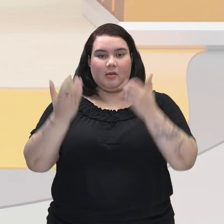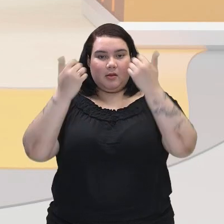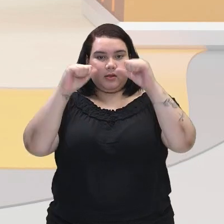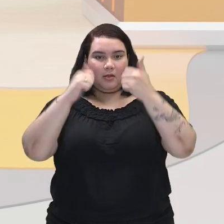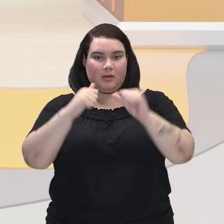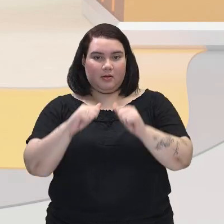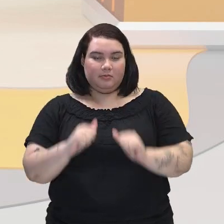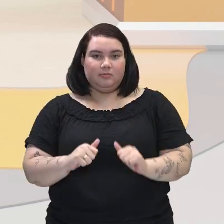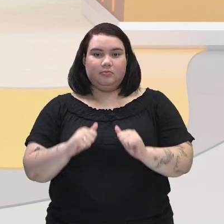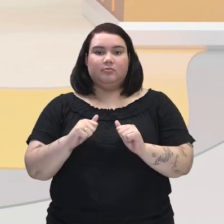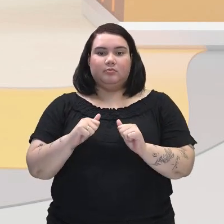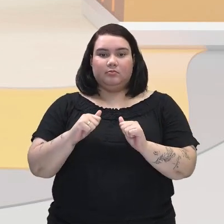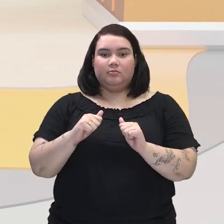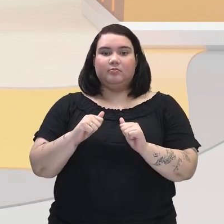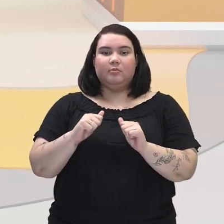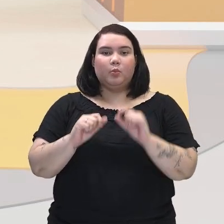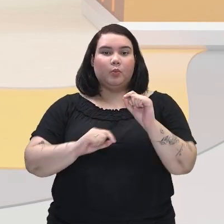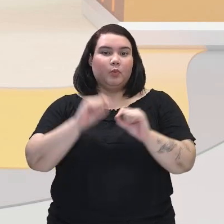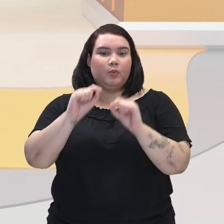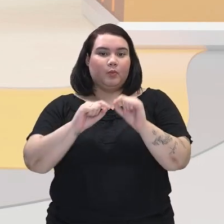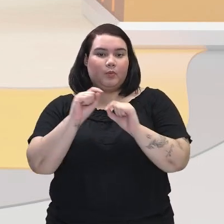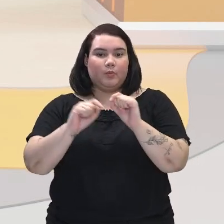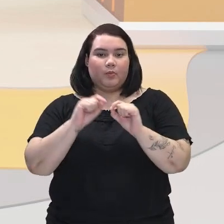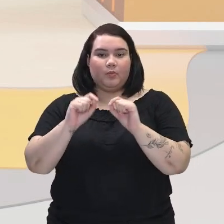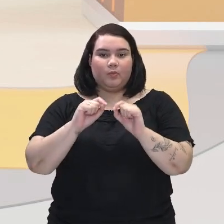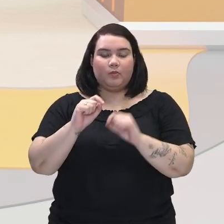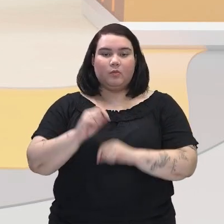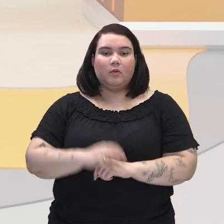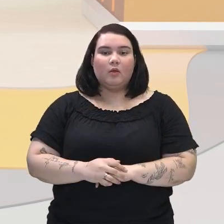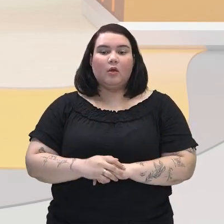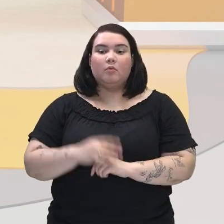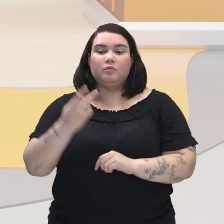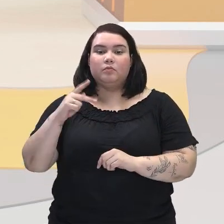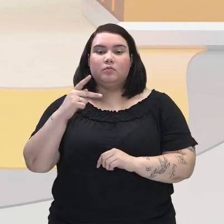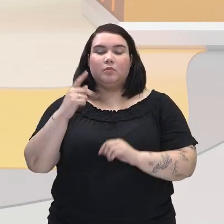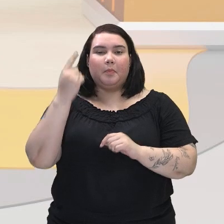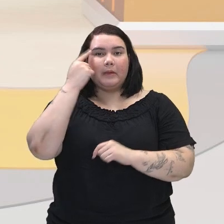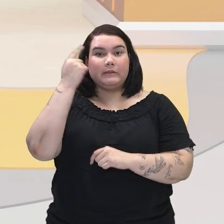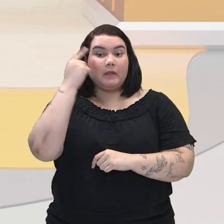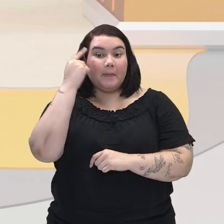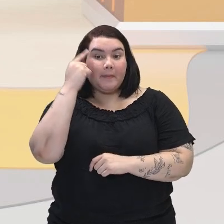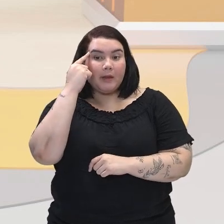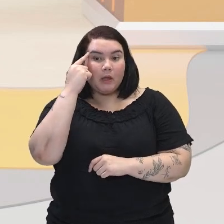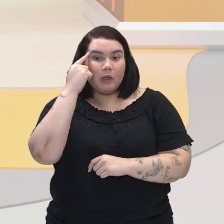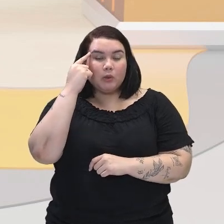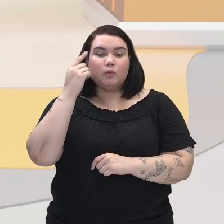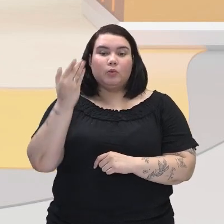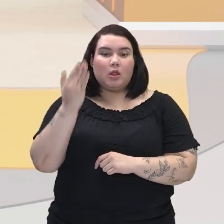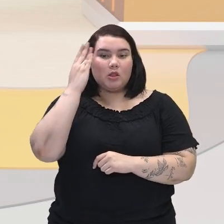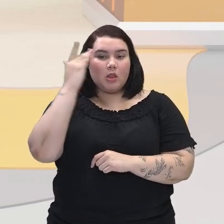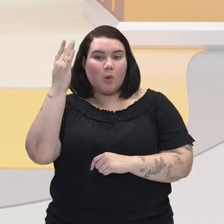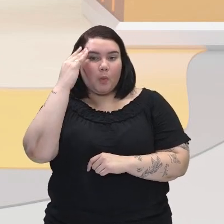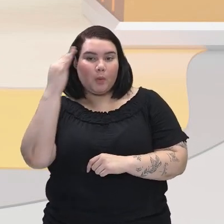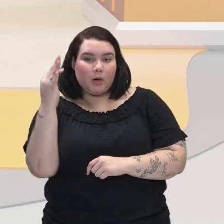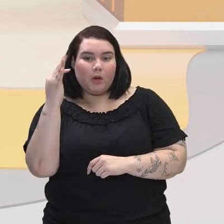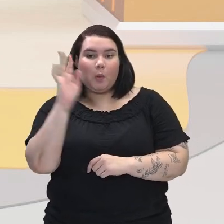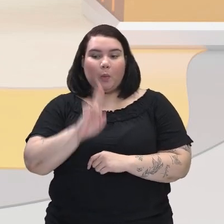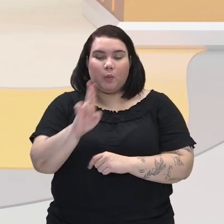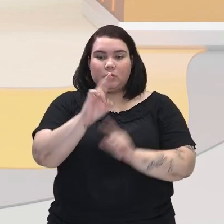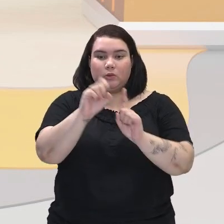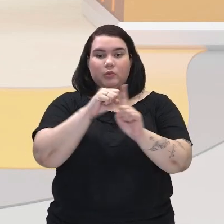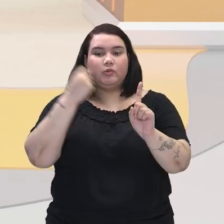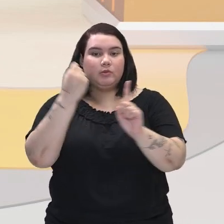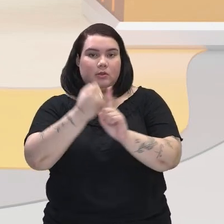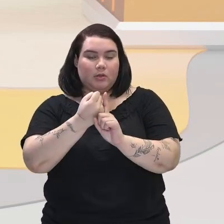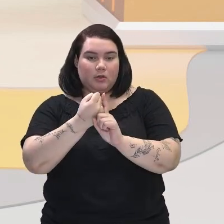analisarmos essa ideologia e esse pensamento que será aplicado na